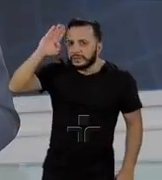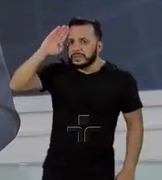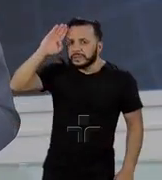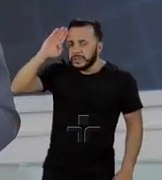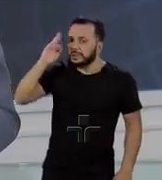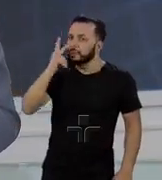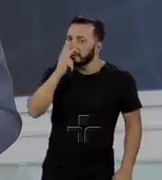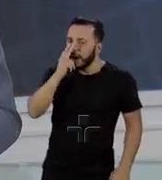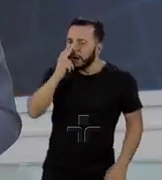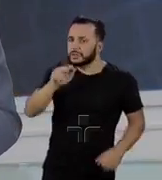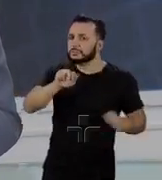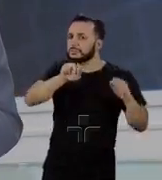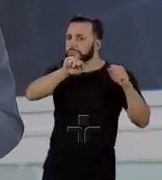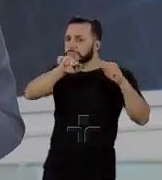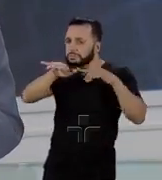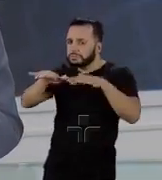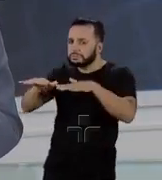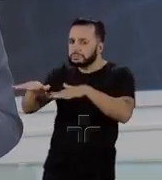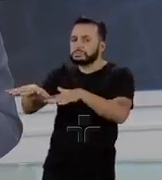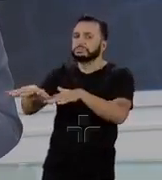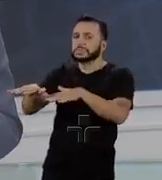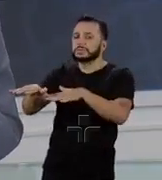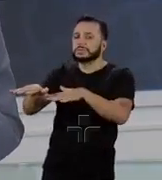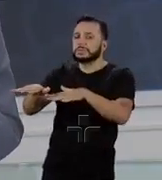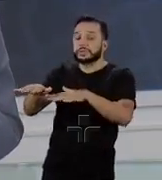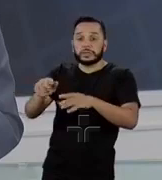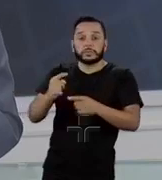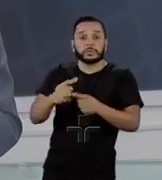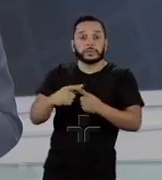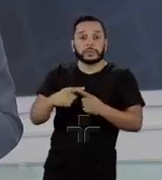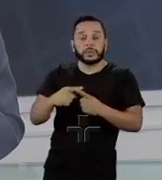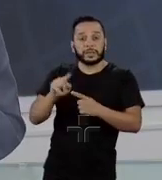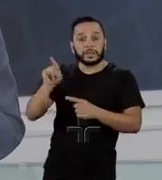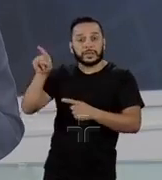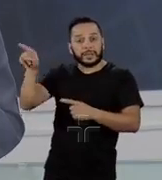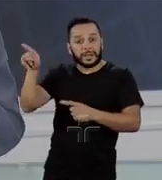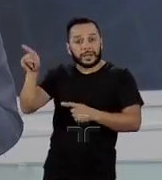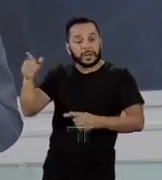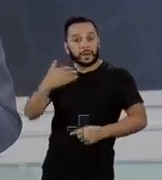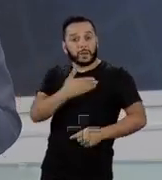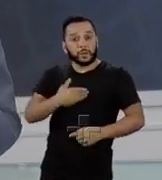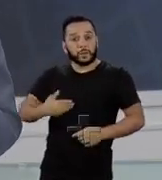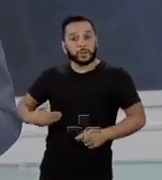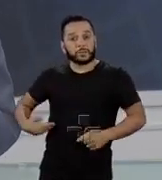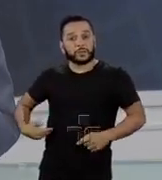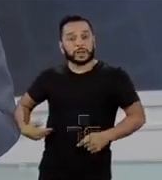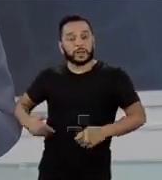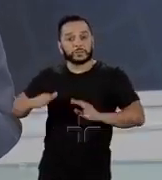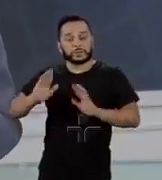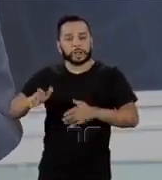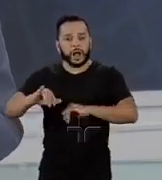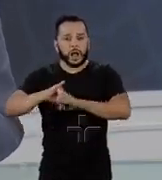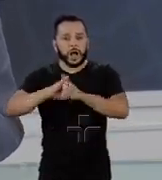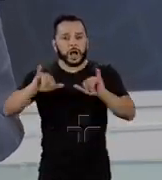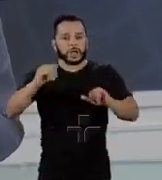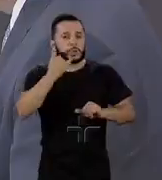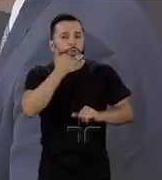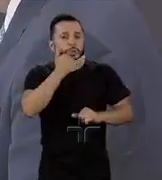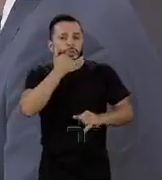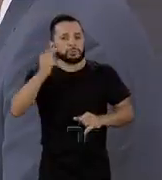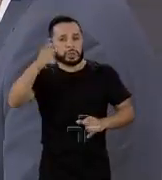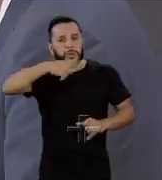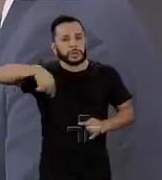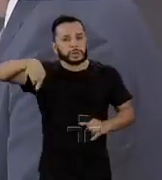decretada porque o governo estadual anunciou a sua absoluta incapacidade de fazer